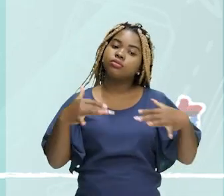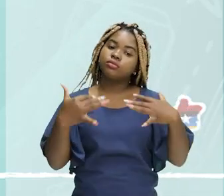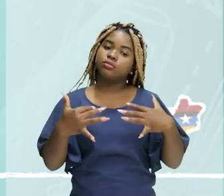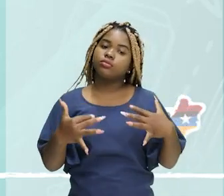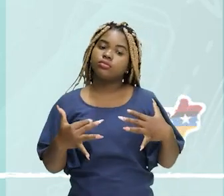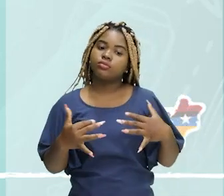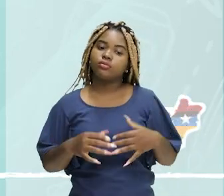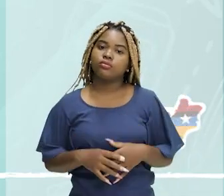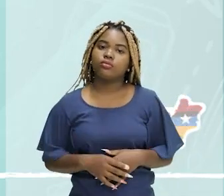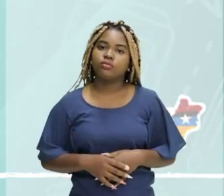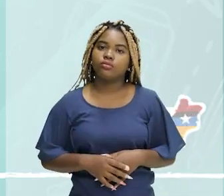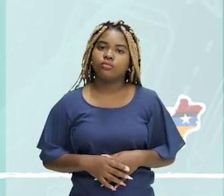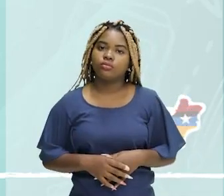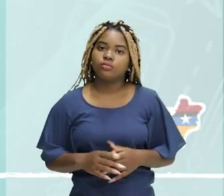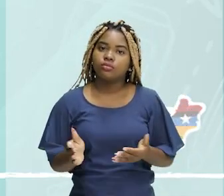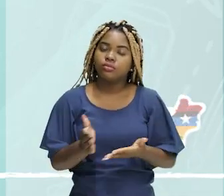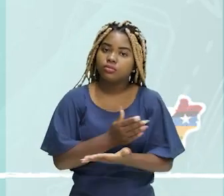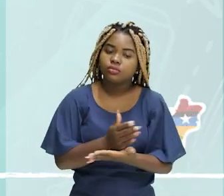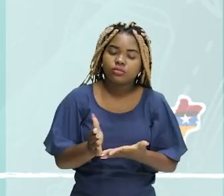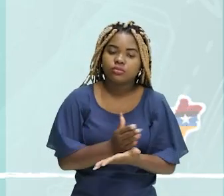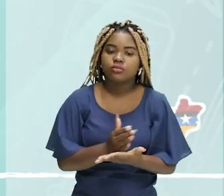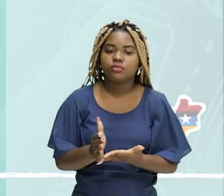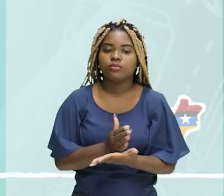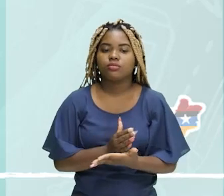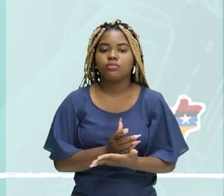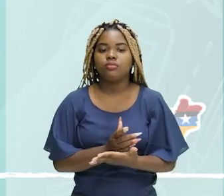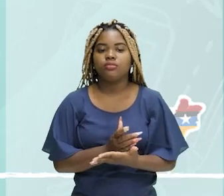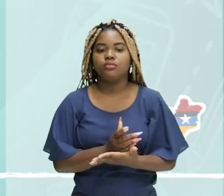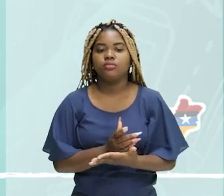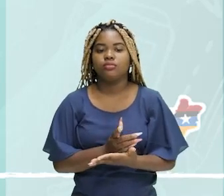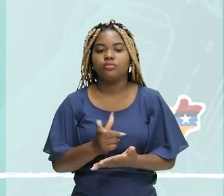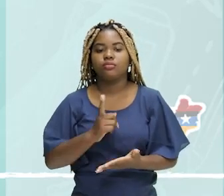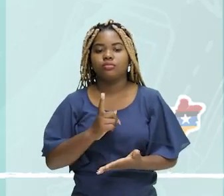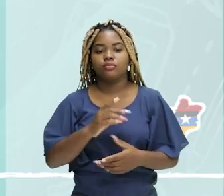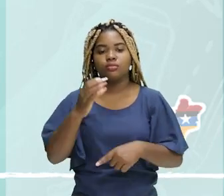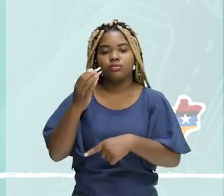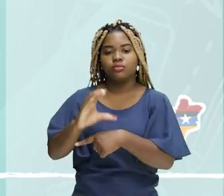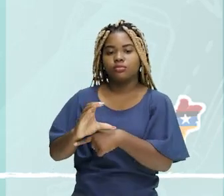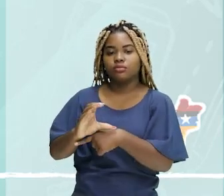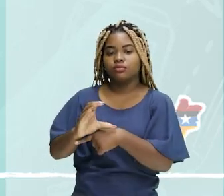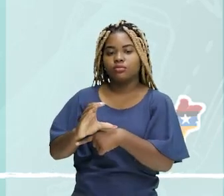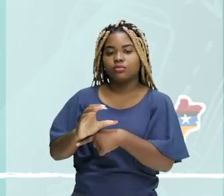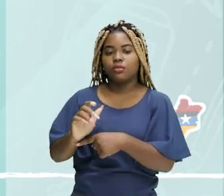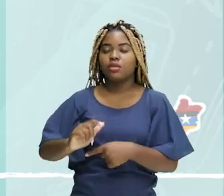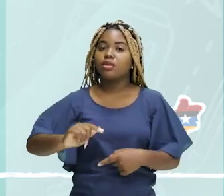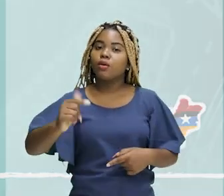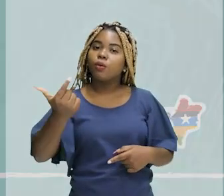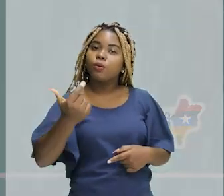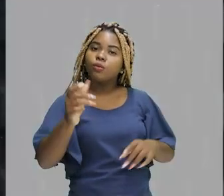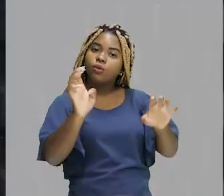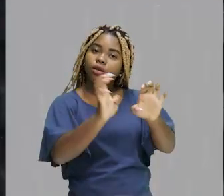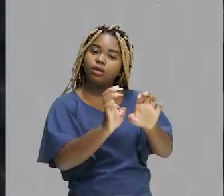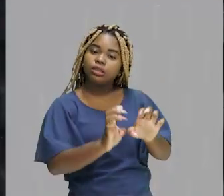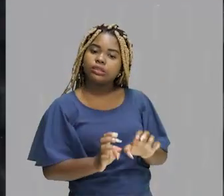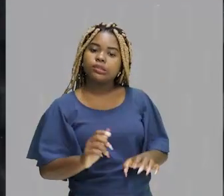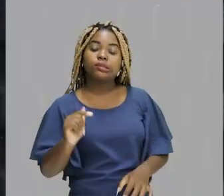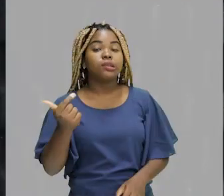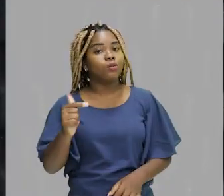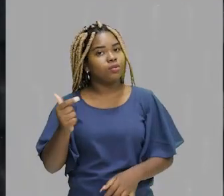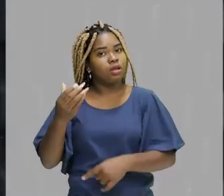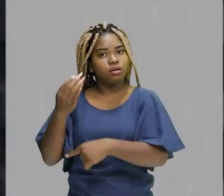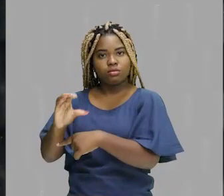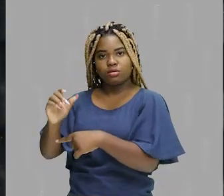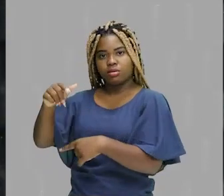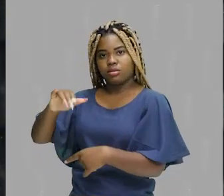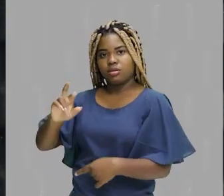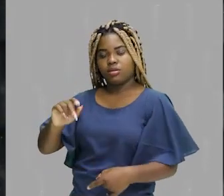que para uns nós identificamos o carbono quiral e em outras estruturas nós não temos